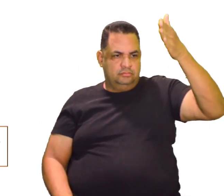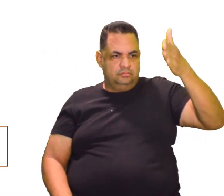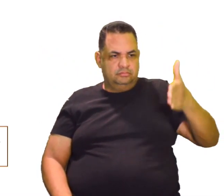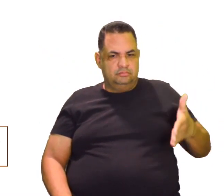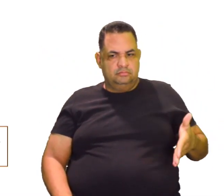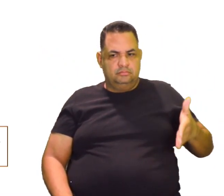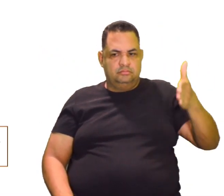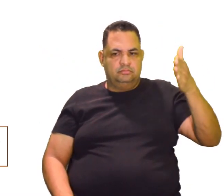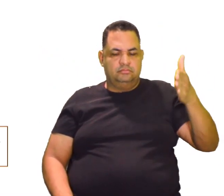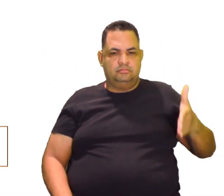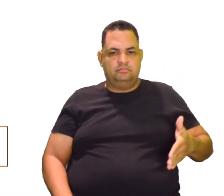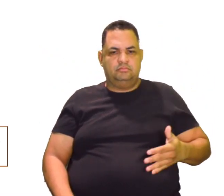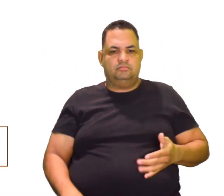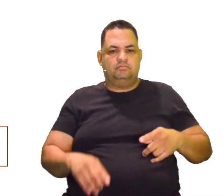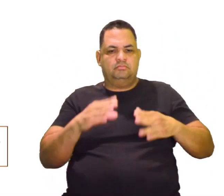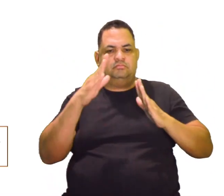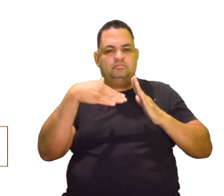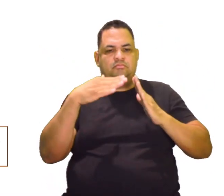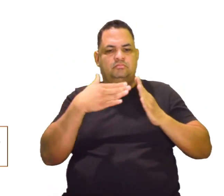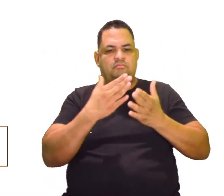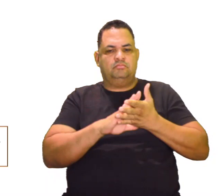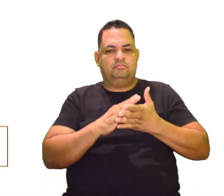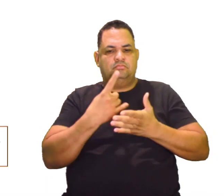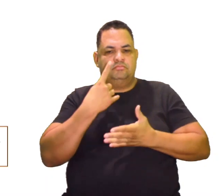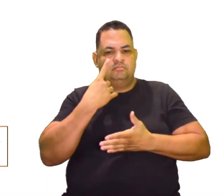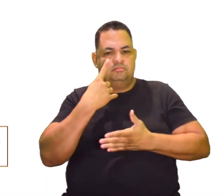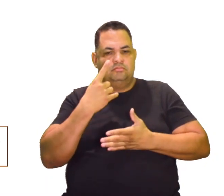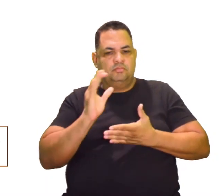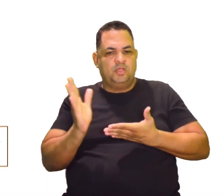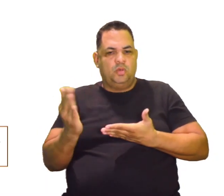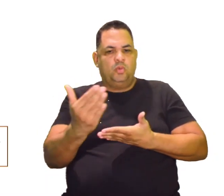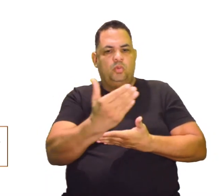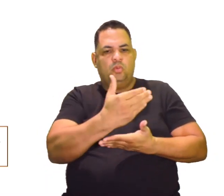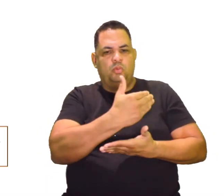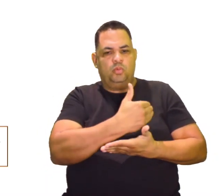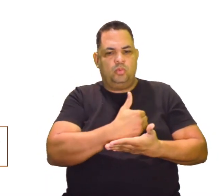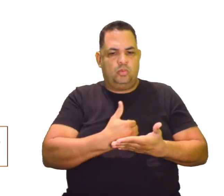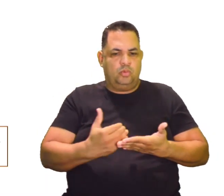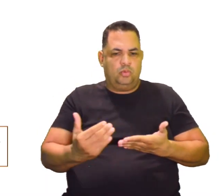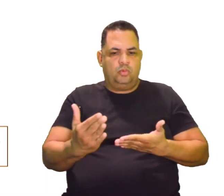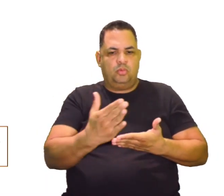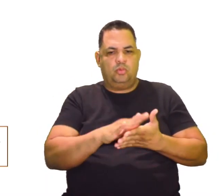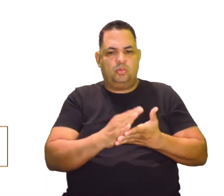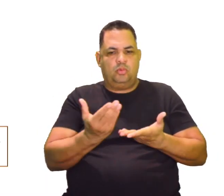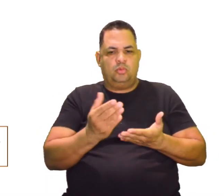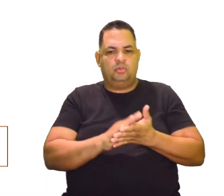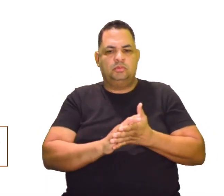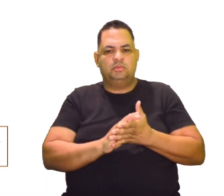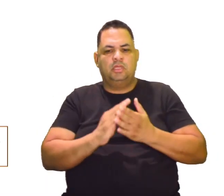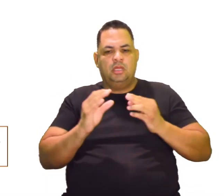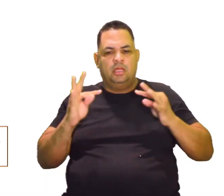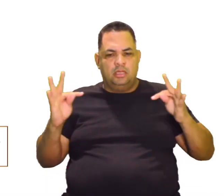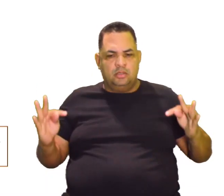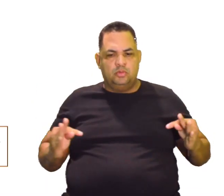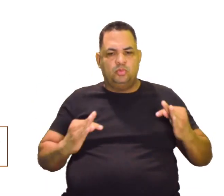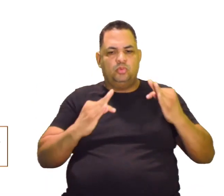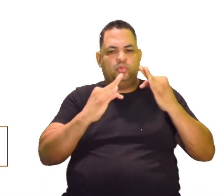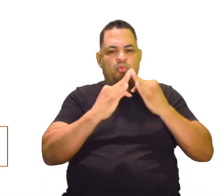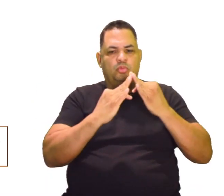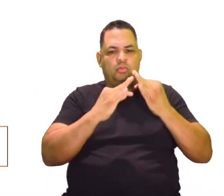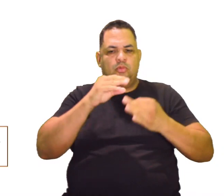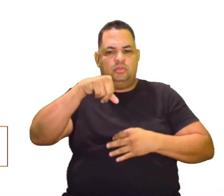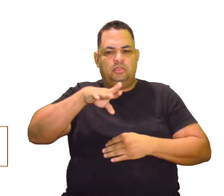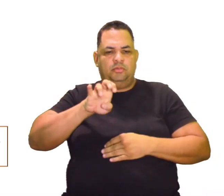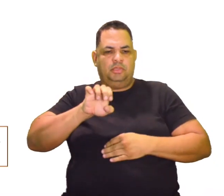pintura em mural, cenas egípcias de colheita, que está lá na tumba de Mena. Olha a data desse período